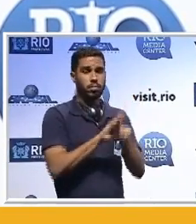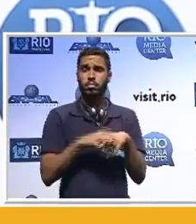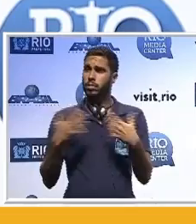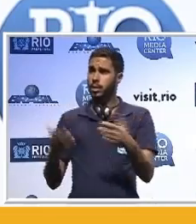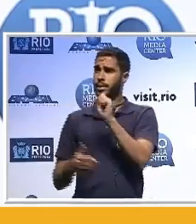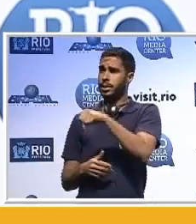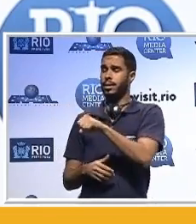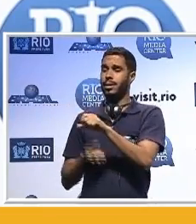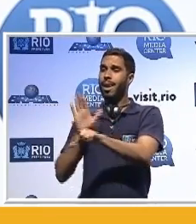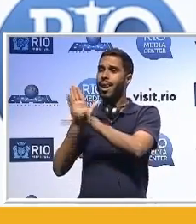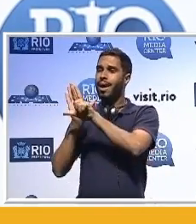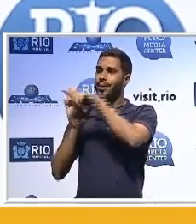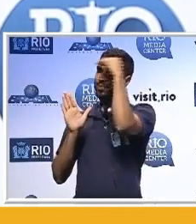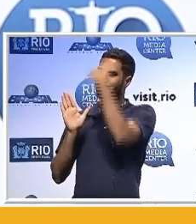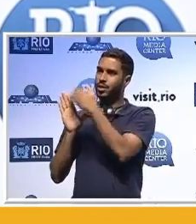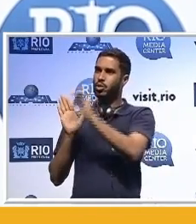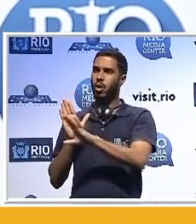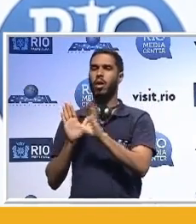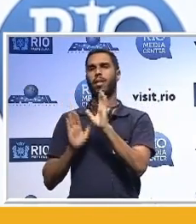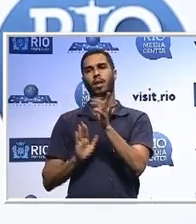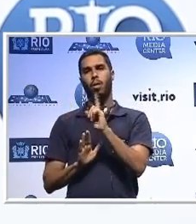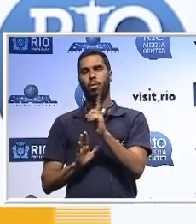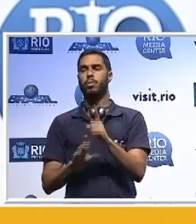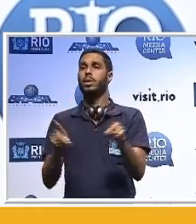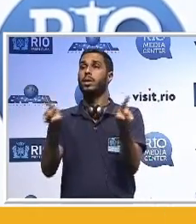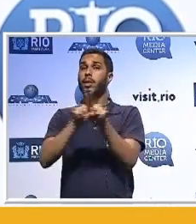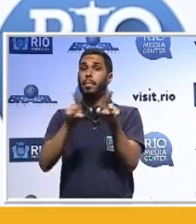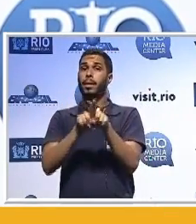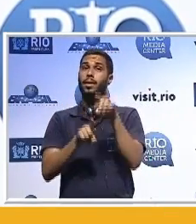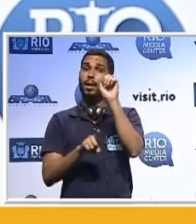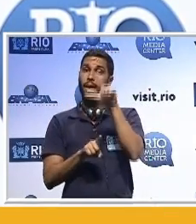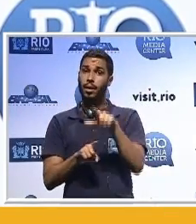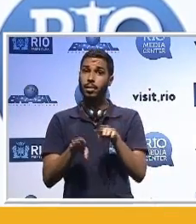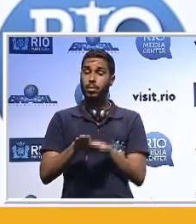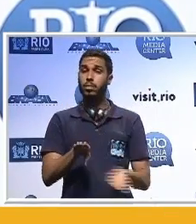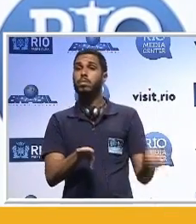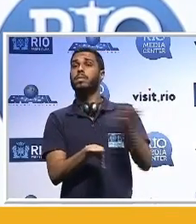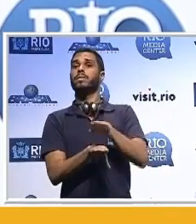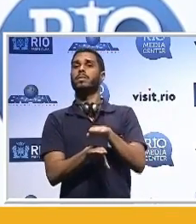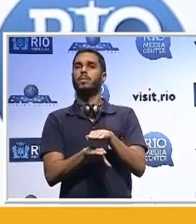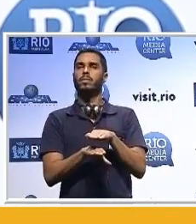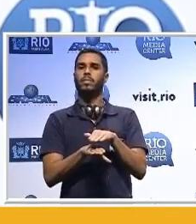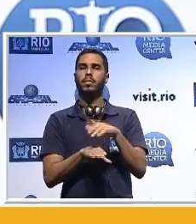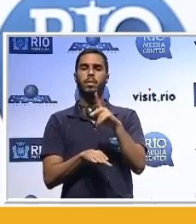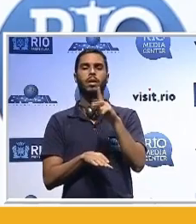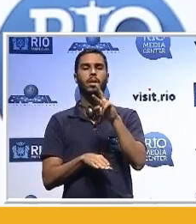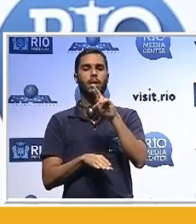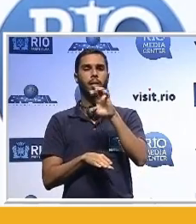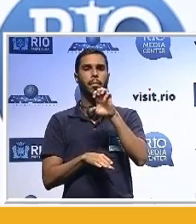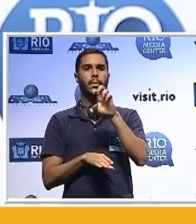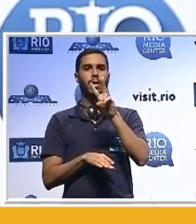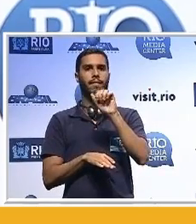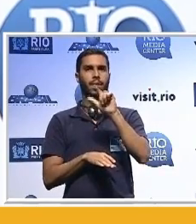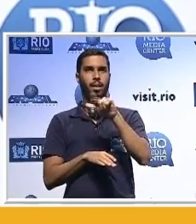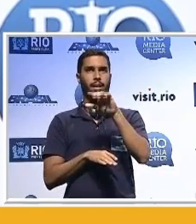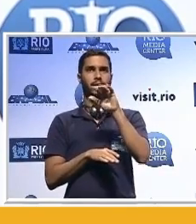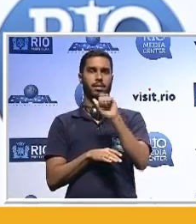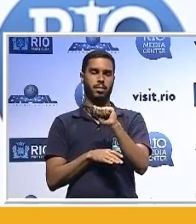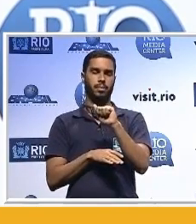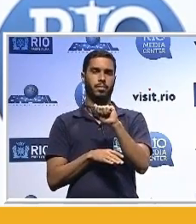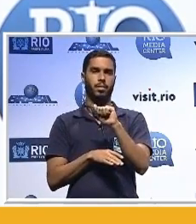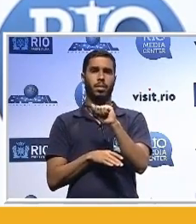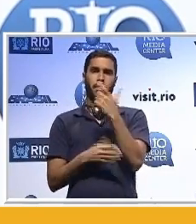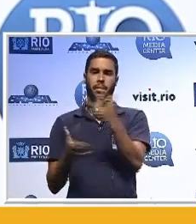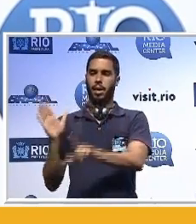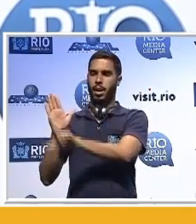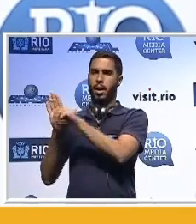leis, como também a prevalência. Porque se, mesmo que você tenha uma lei boa e que ela seja contestada